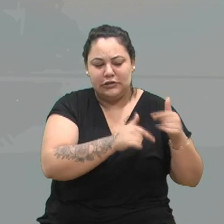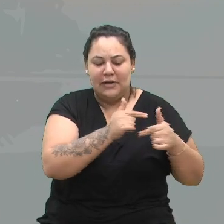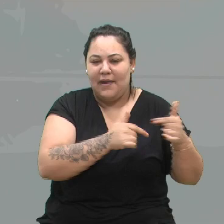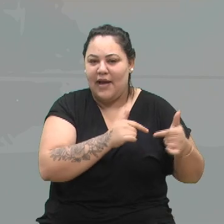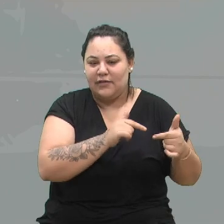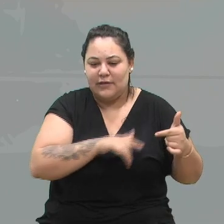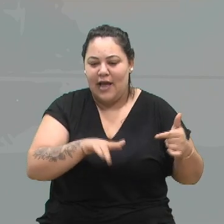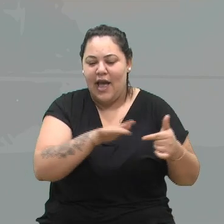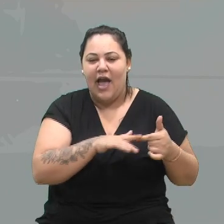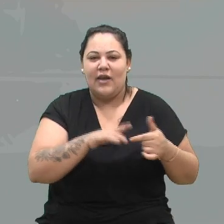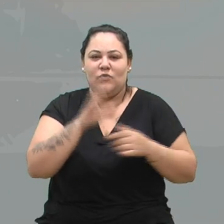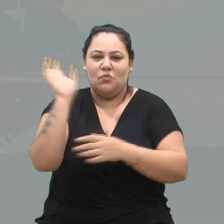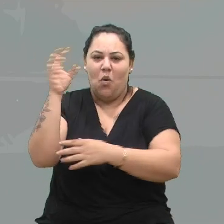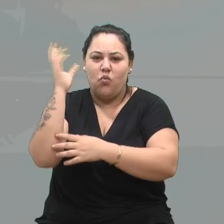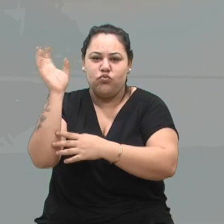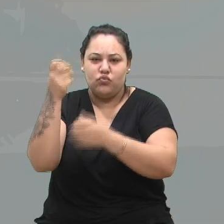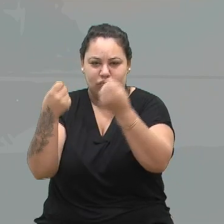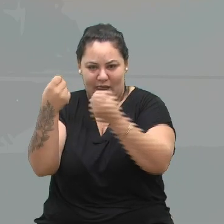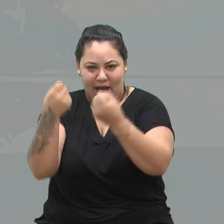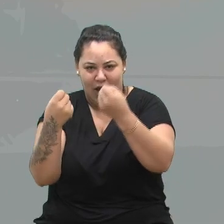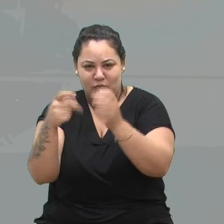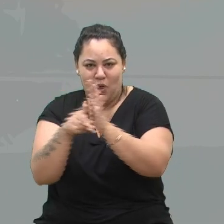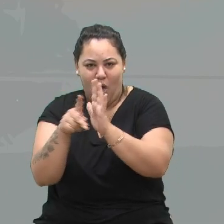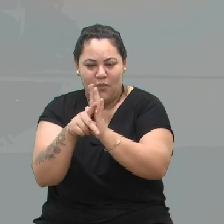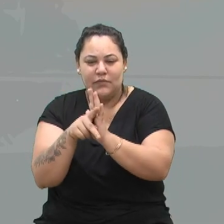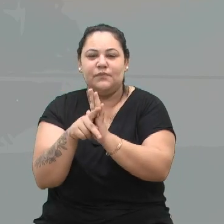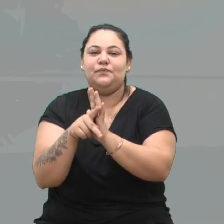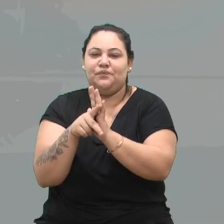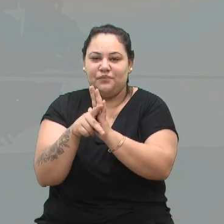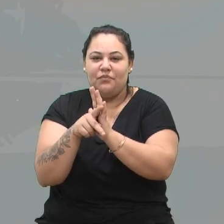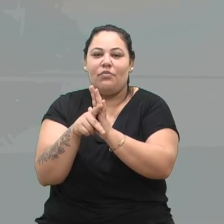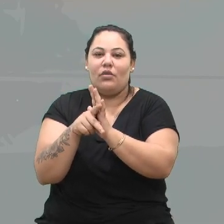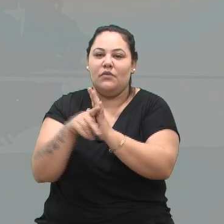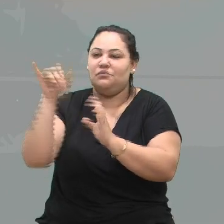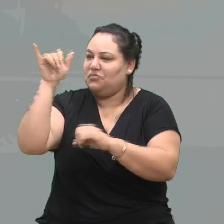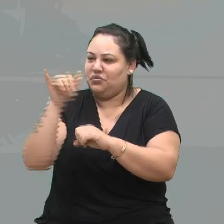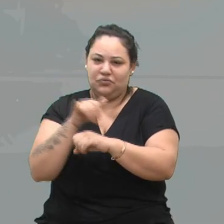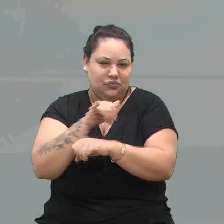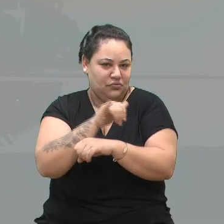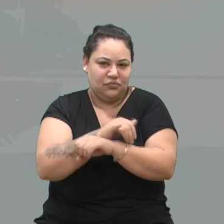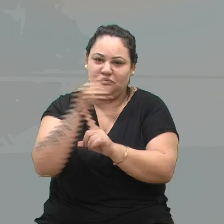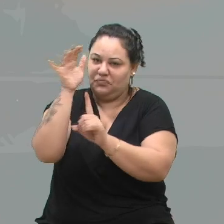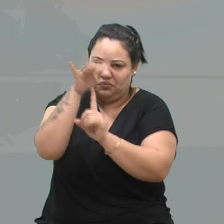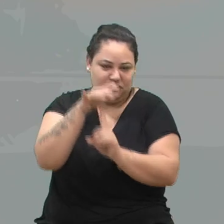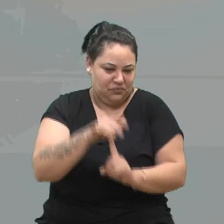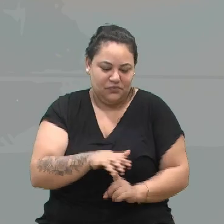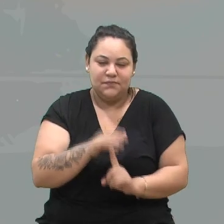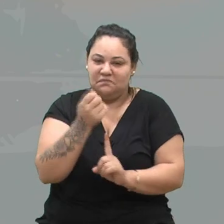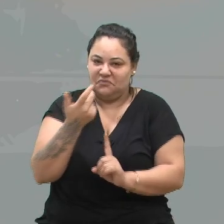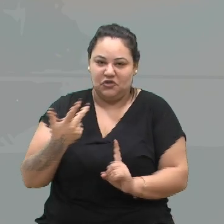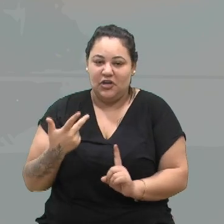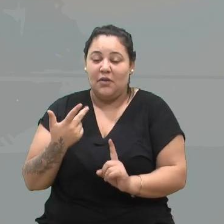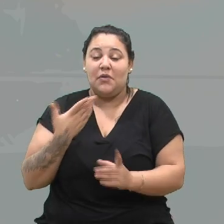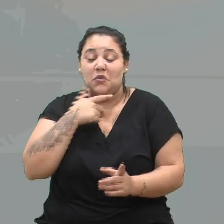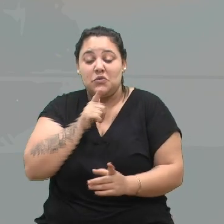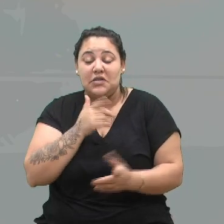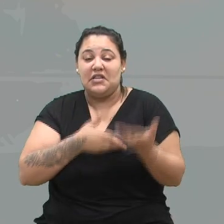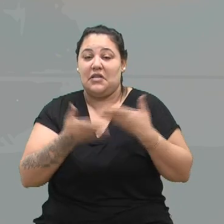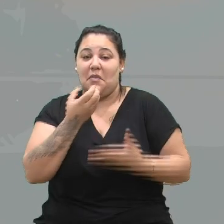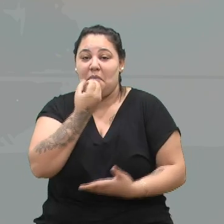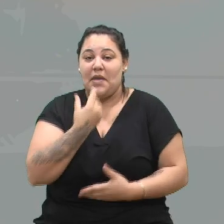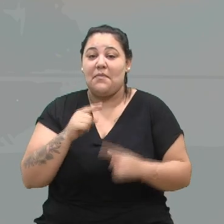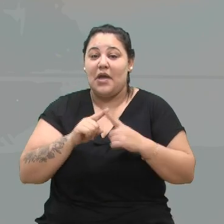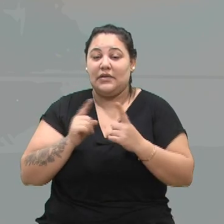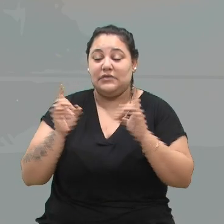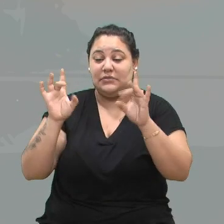essas viaturas, com esses armamentos, com essas aeronaves, para atender bem, mas em especial a